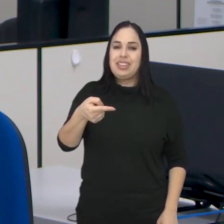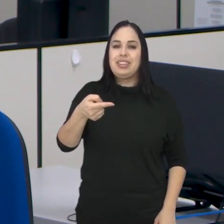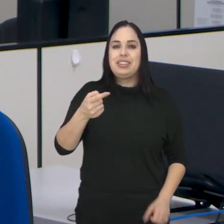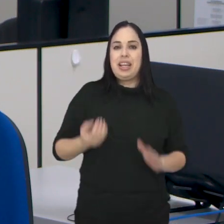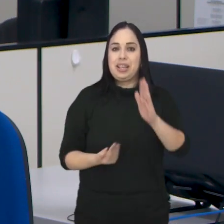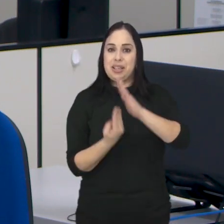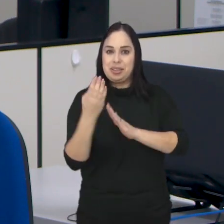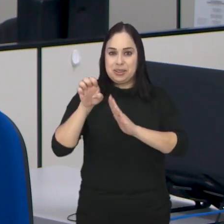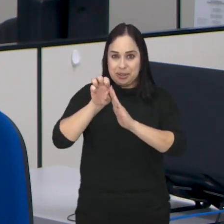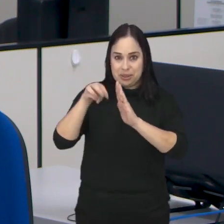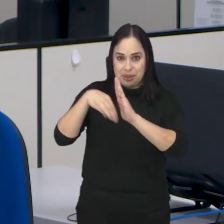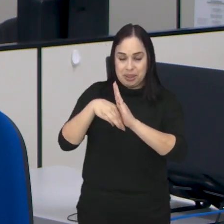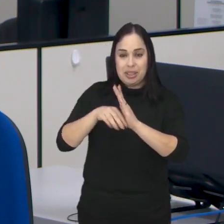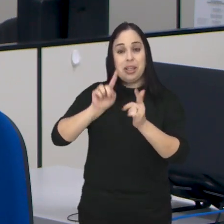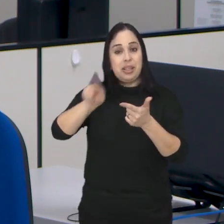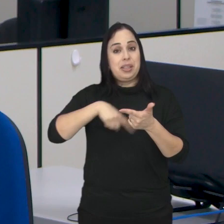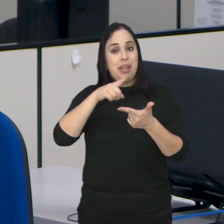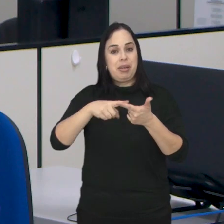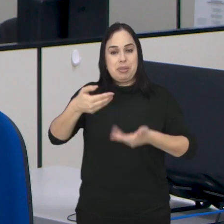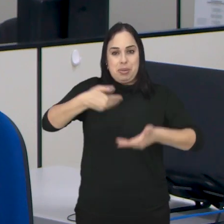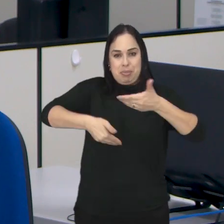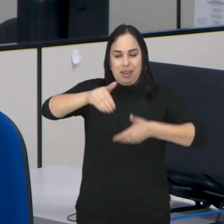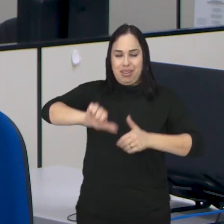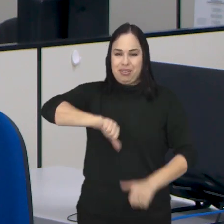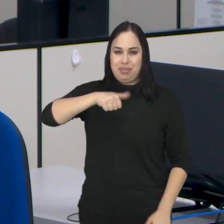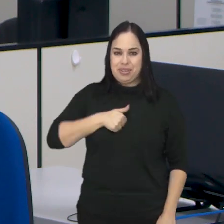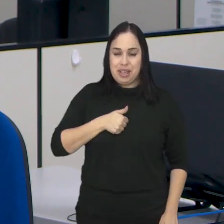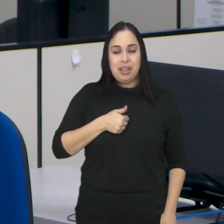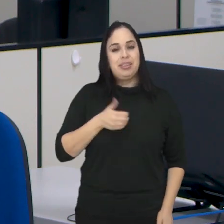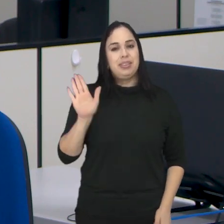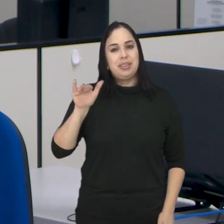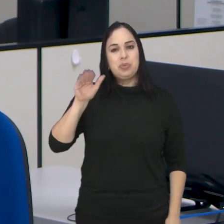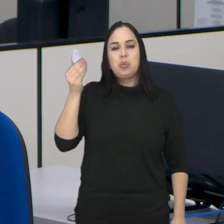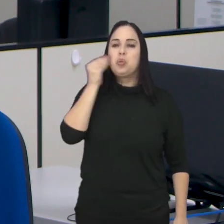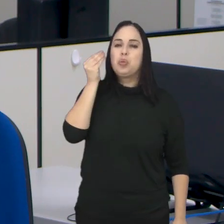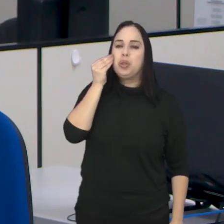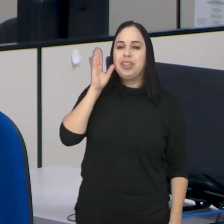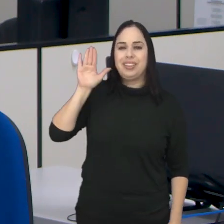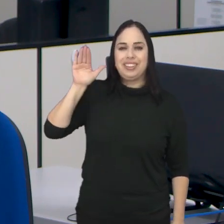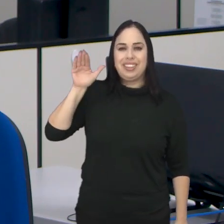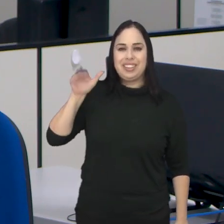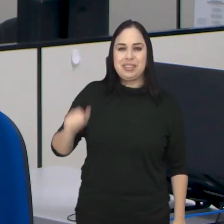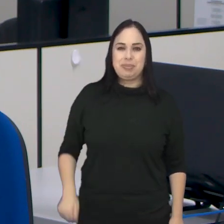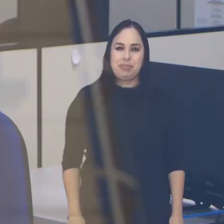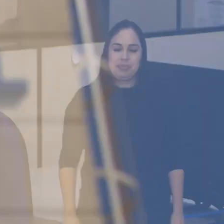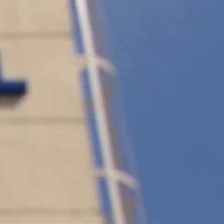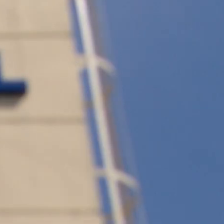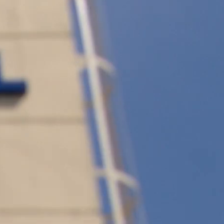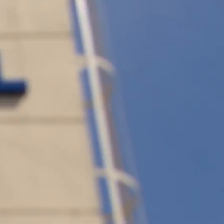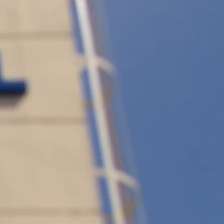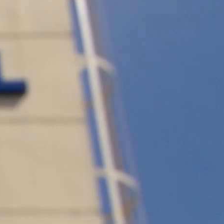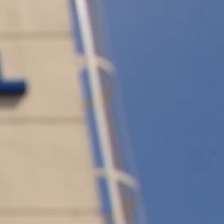Estação Mercado e depois com o De Bem com você. Até mais, pessoal. Beijos. Tchau.